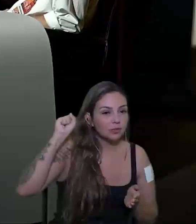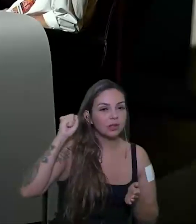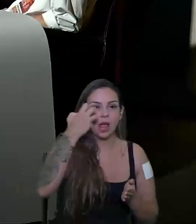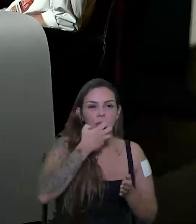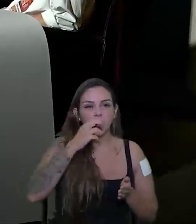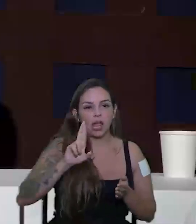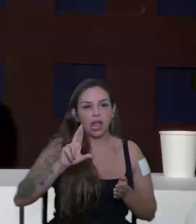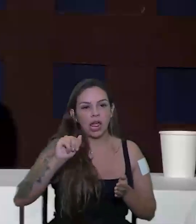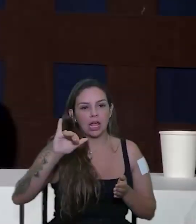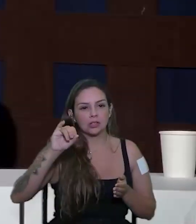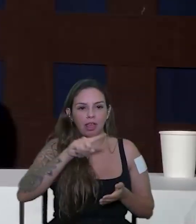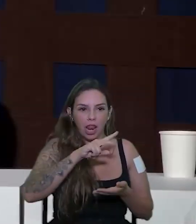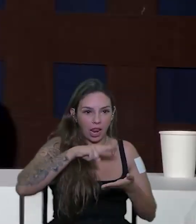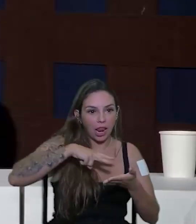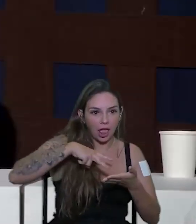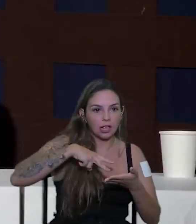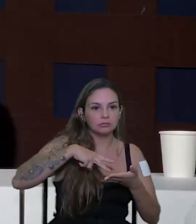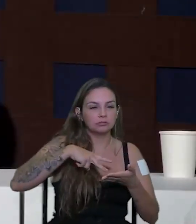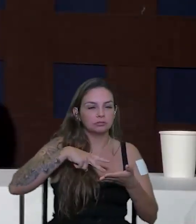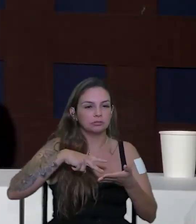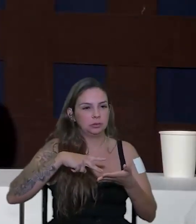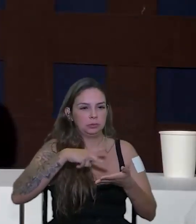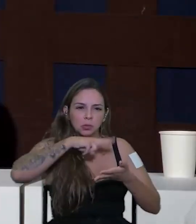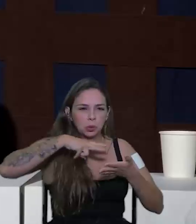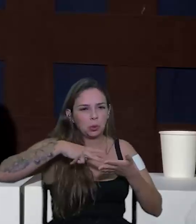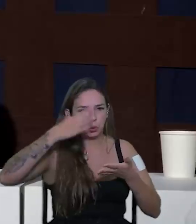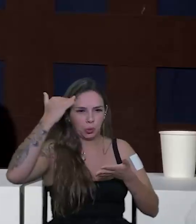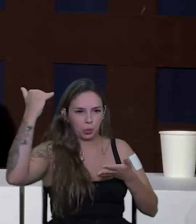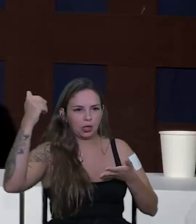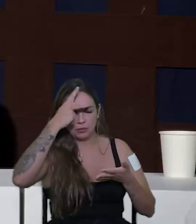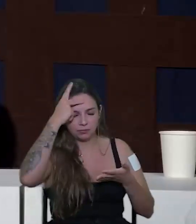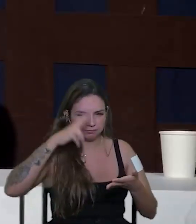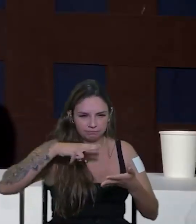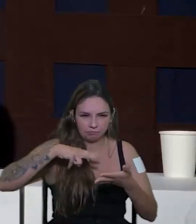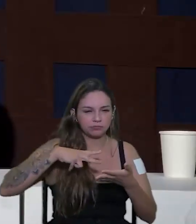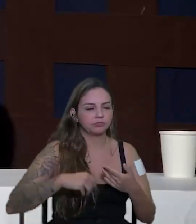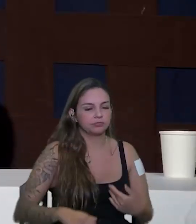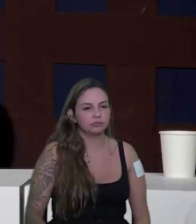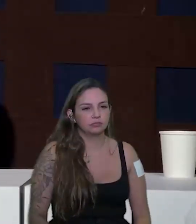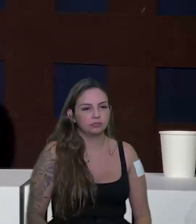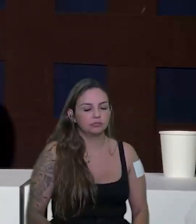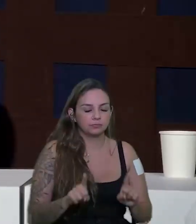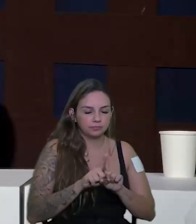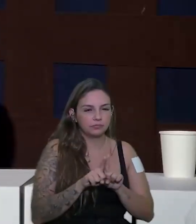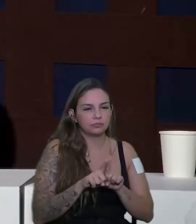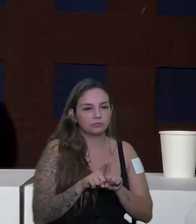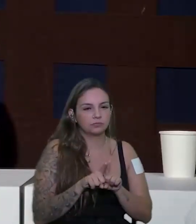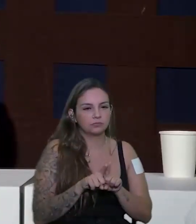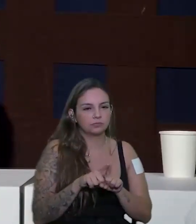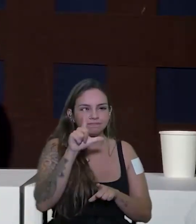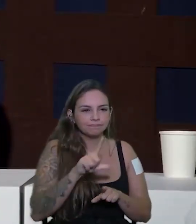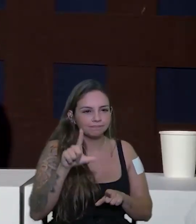Racionais, que é um leitor. Ele é um leitor de James Baldwin, ele é um leitor de Luiz Gama, é um leitor também